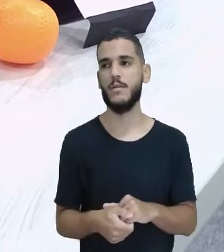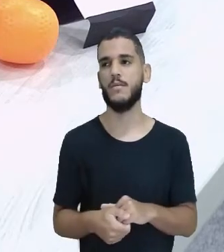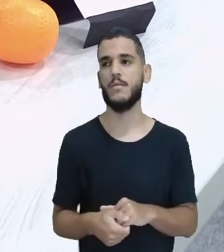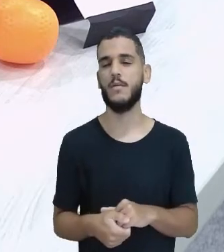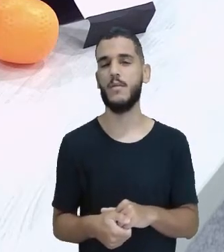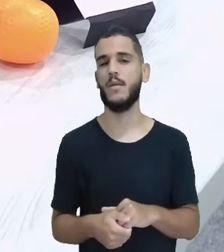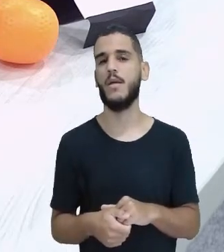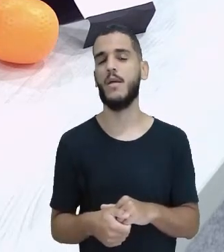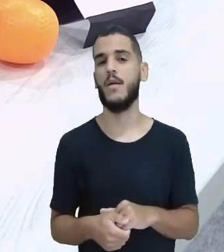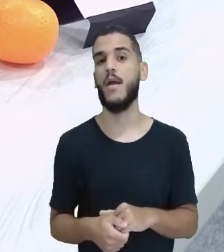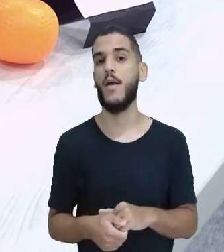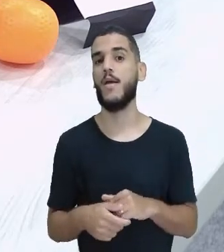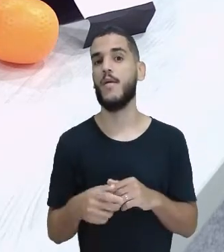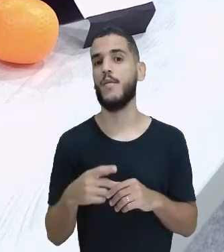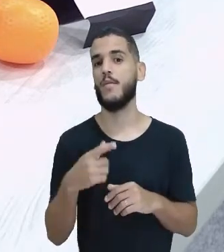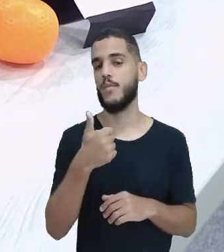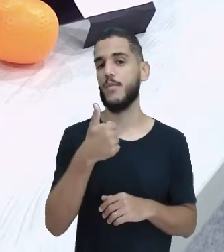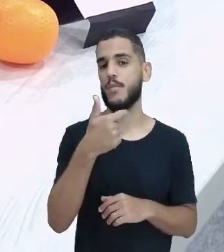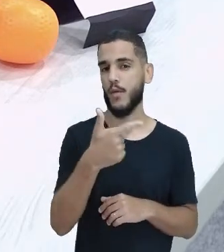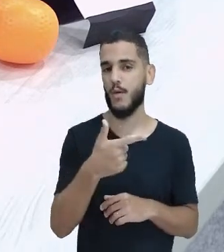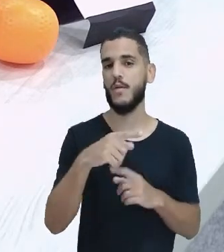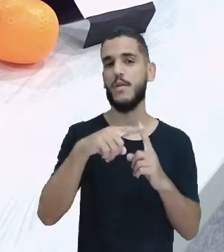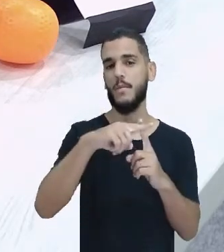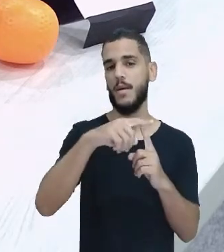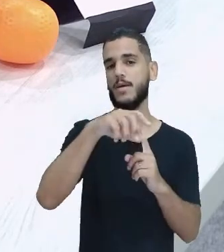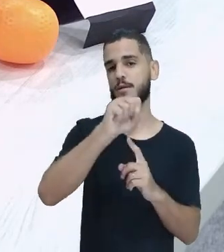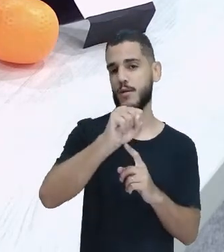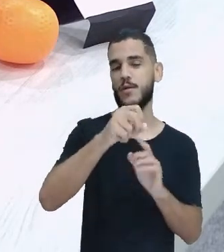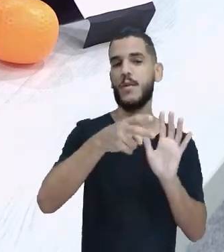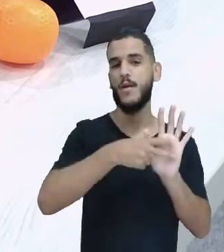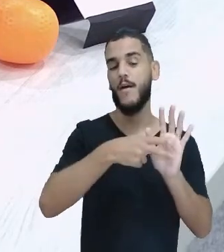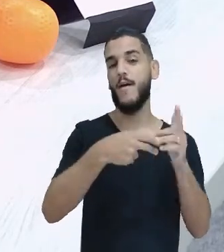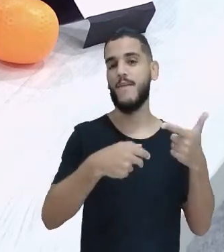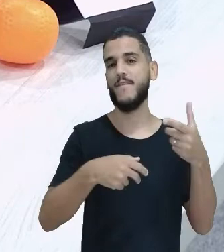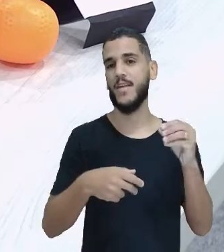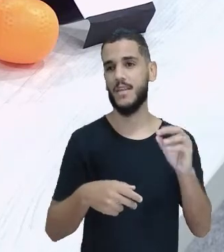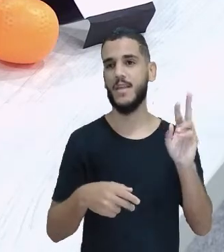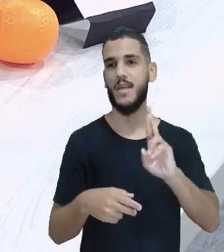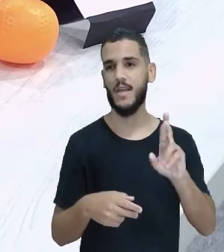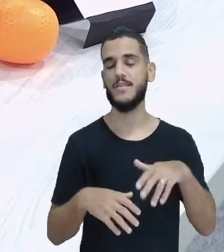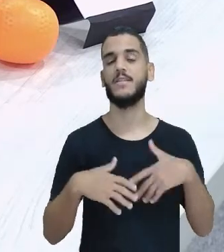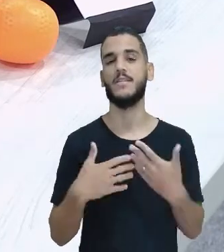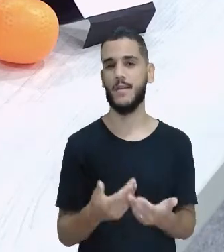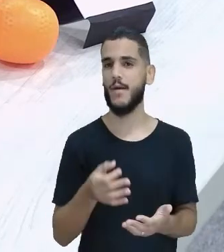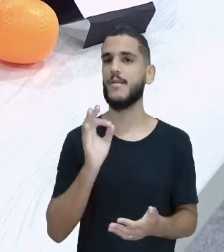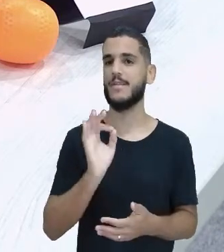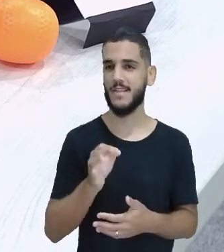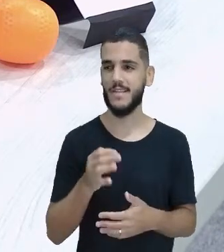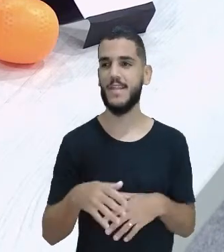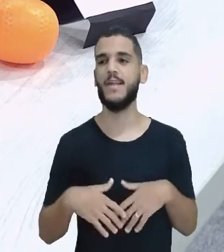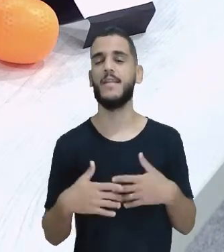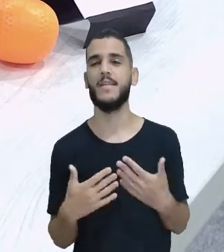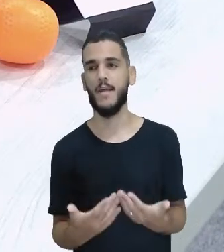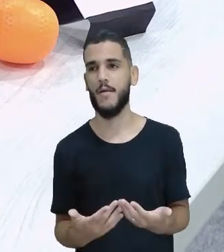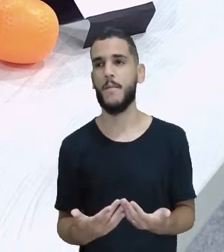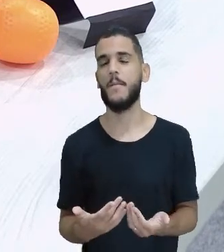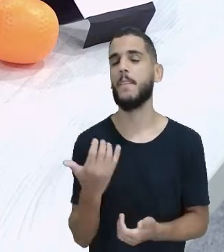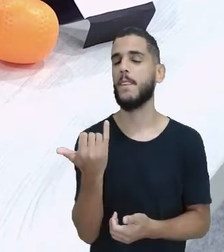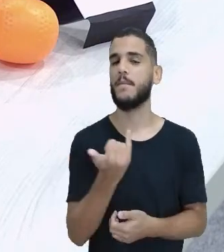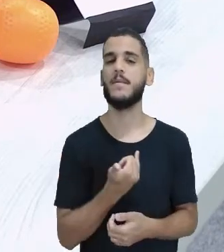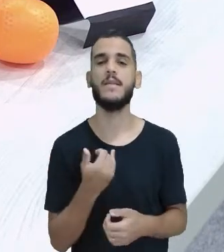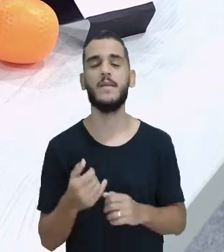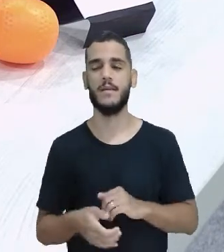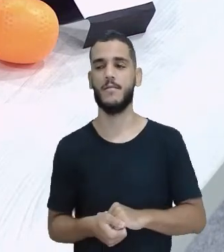quanto? 12 mais 8, 20. Exatamente. Exatamente isso. E me digam